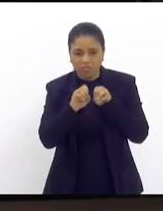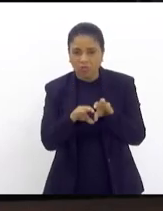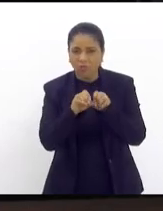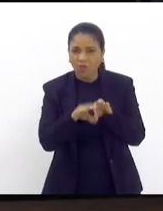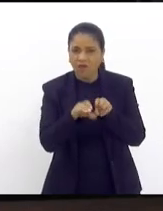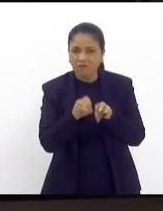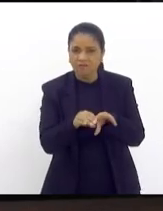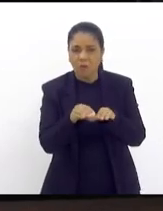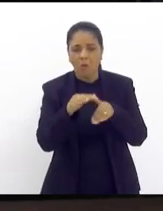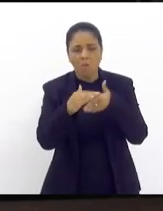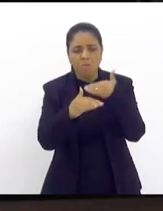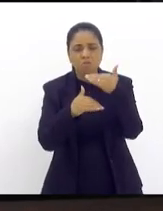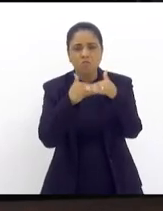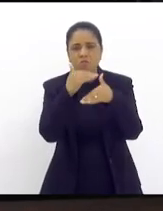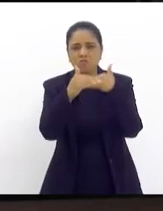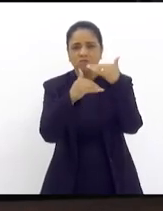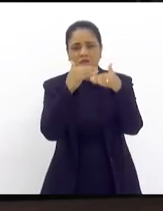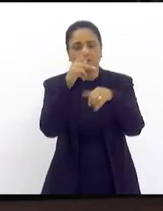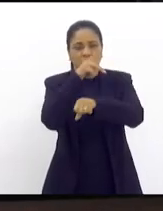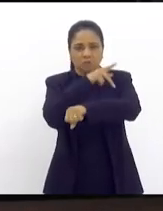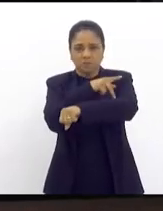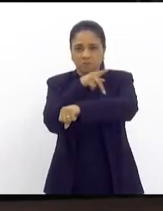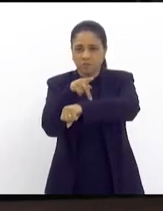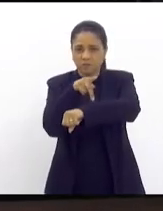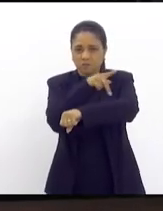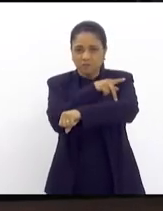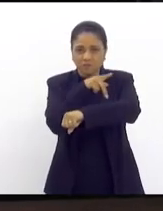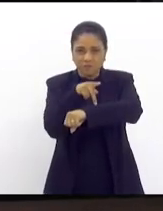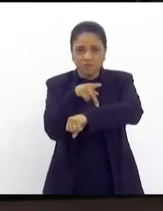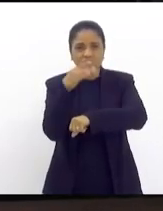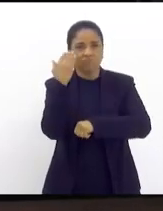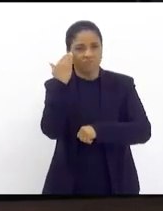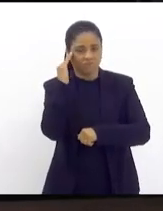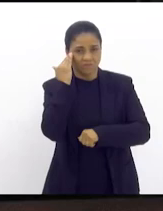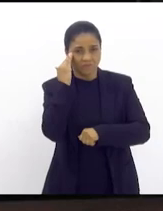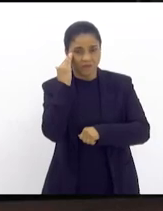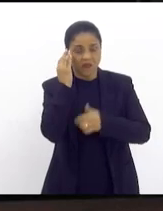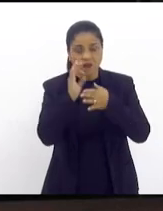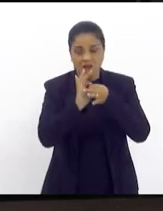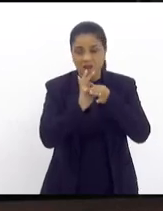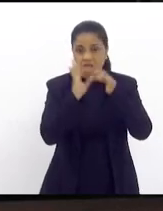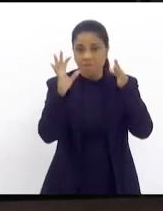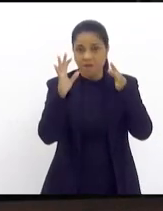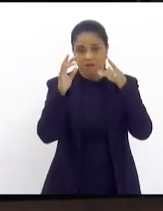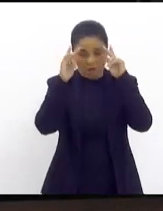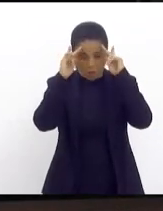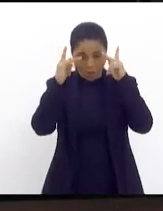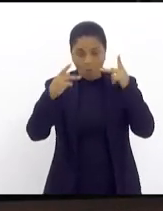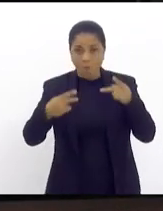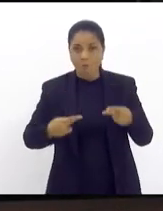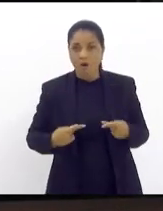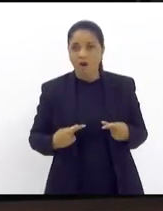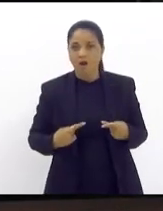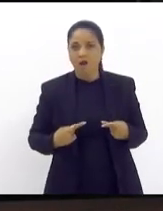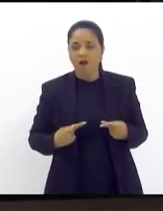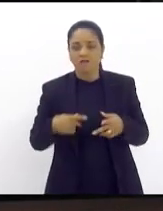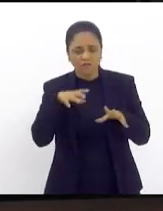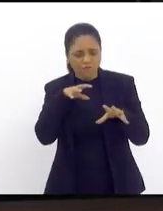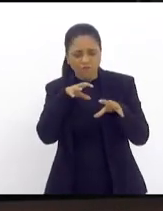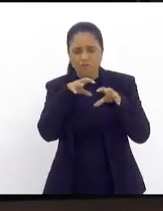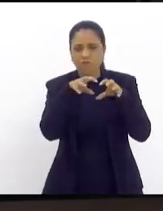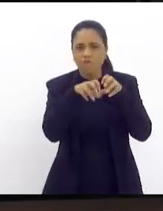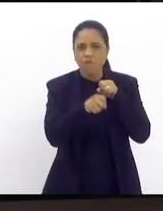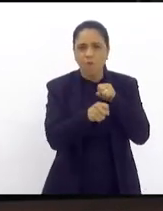processo pedagógico que vai levar a libertação inclusive desse ser humano que tá se formando enquanto